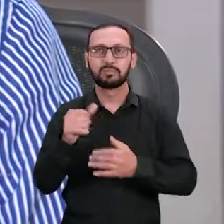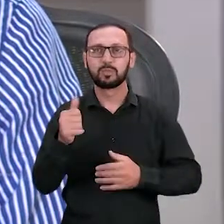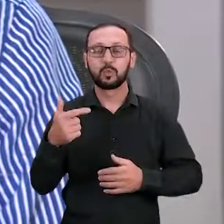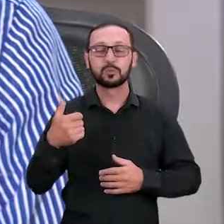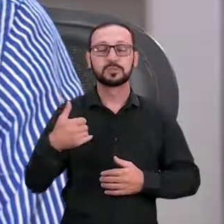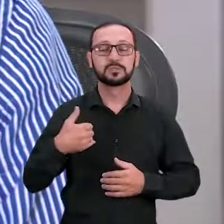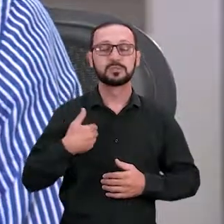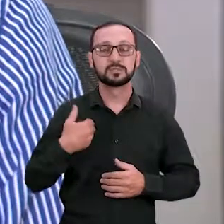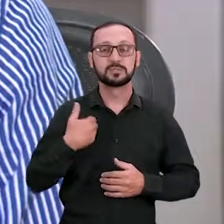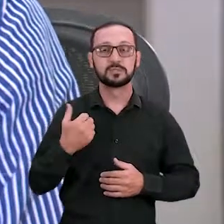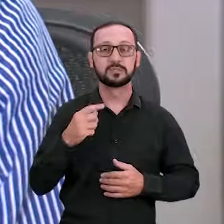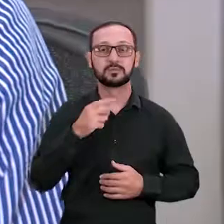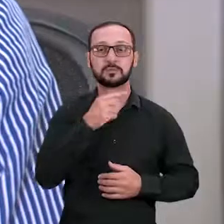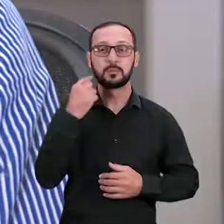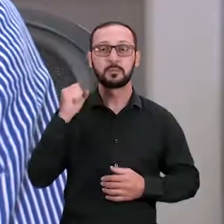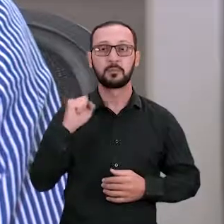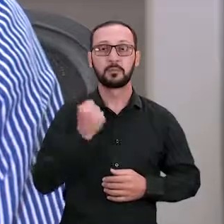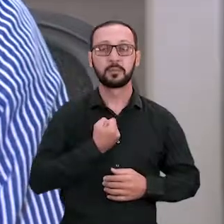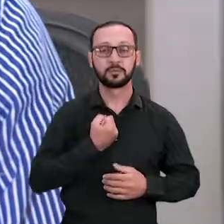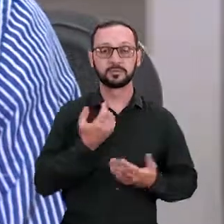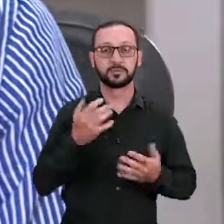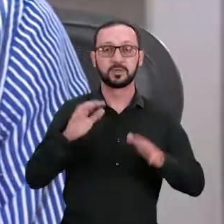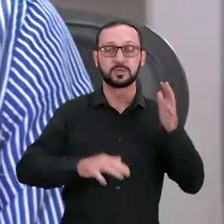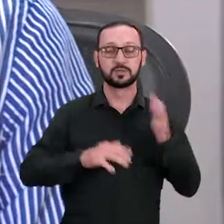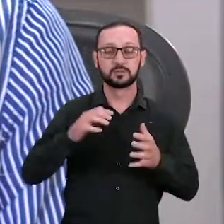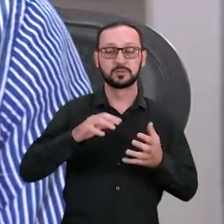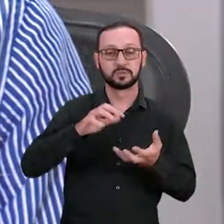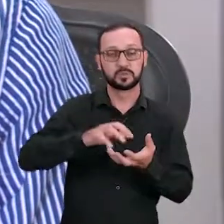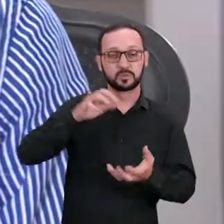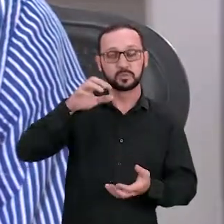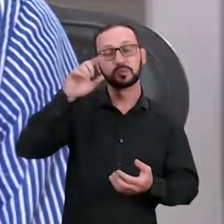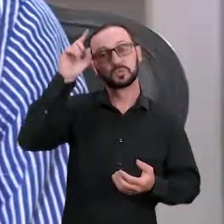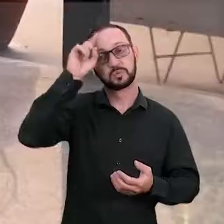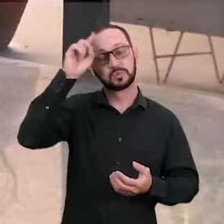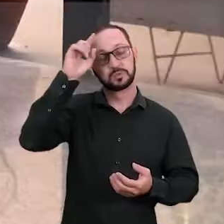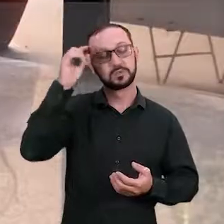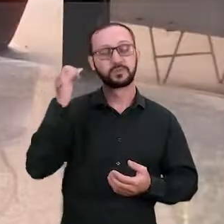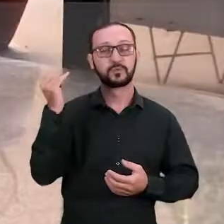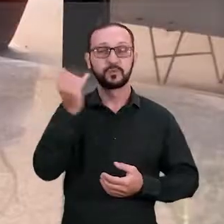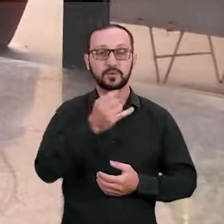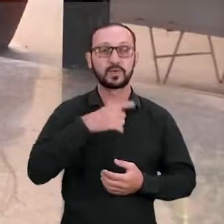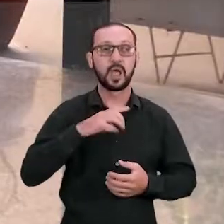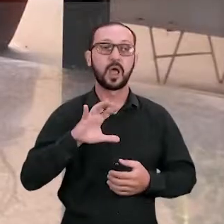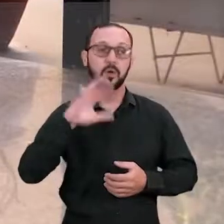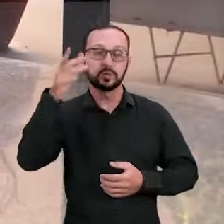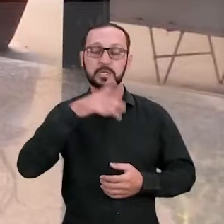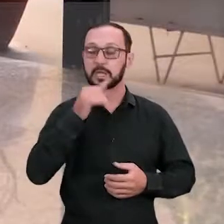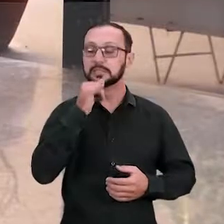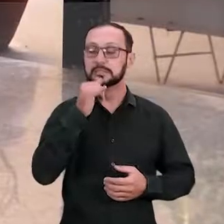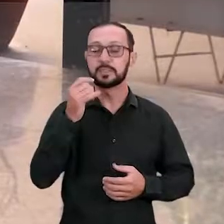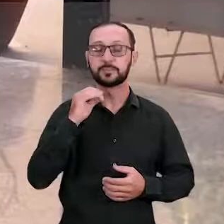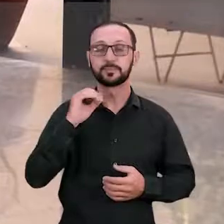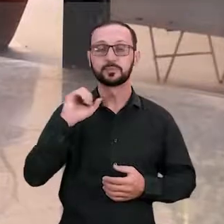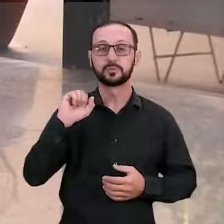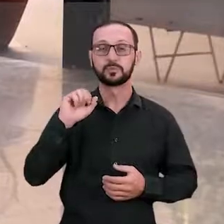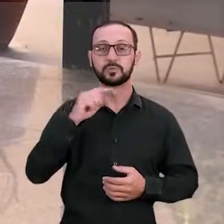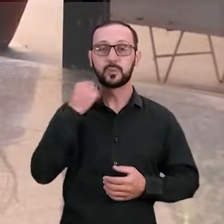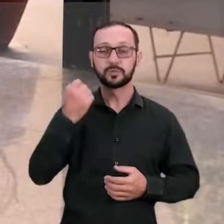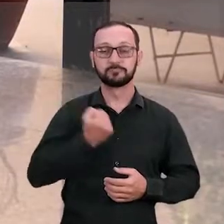cometendo suicídio. E os adultos, praticamente todo dia a gente tem notícia de alguém que cometeu suicídio, ou